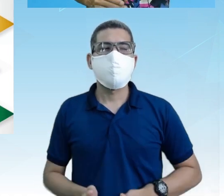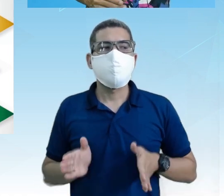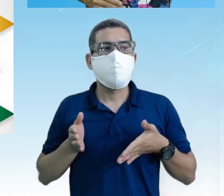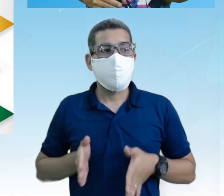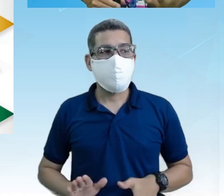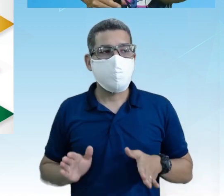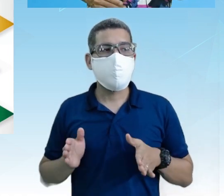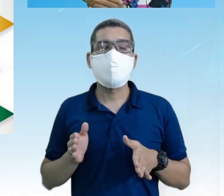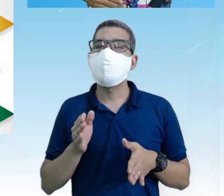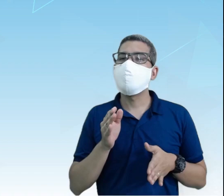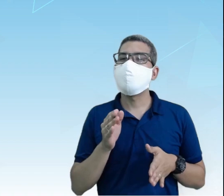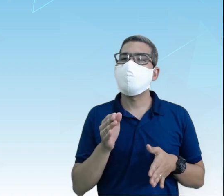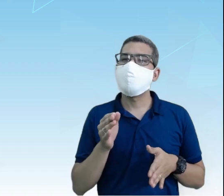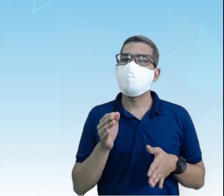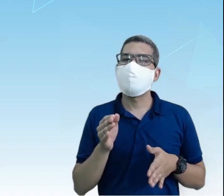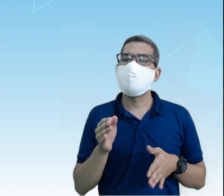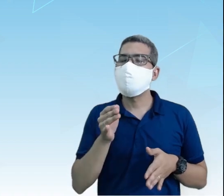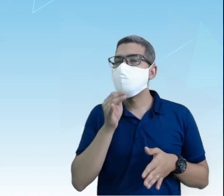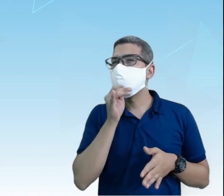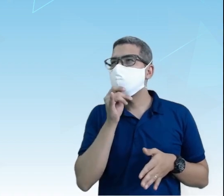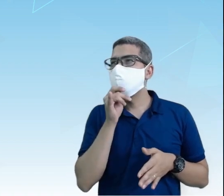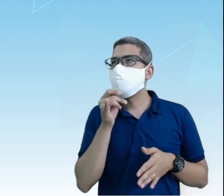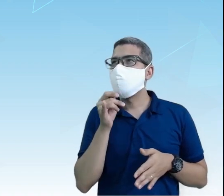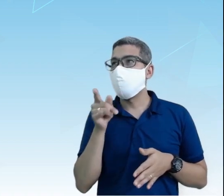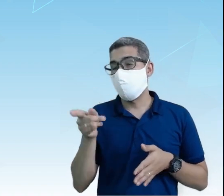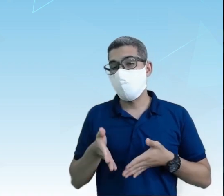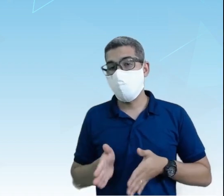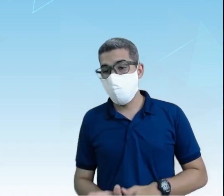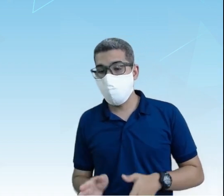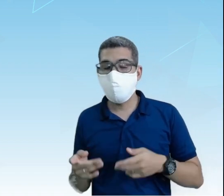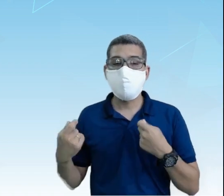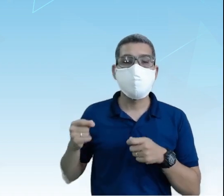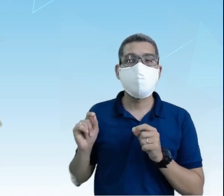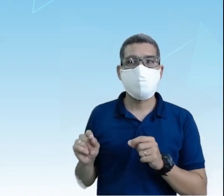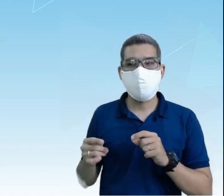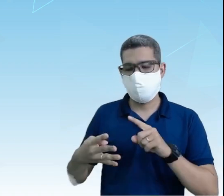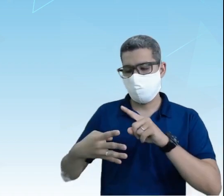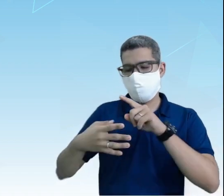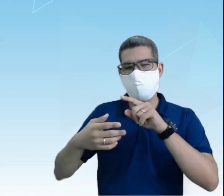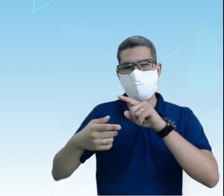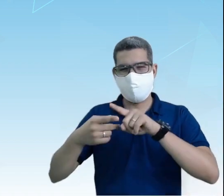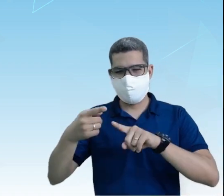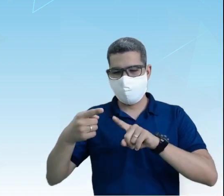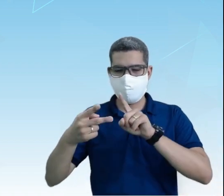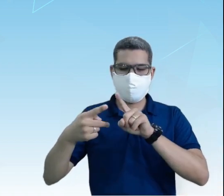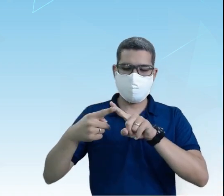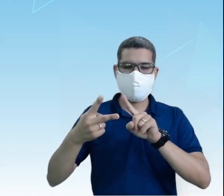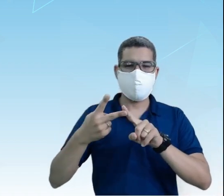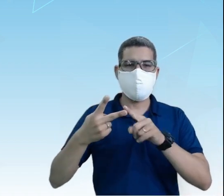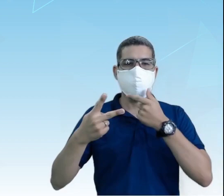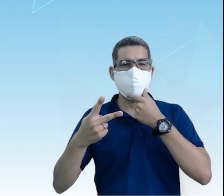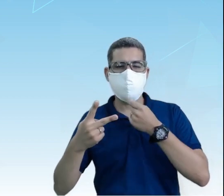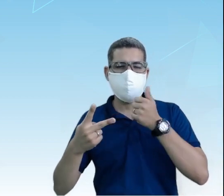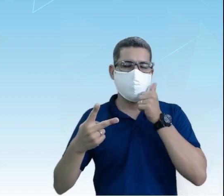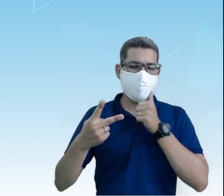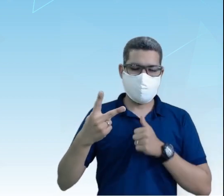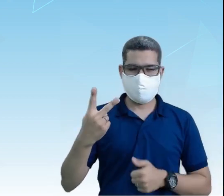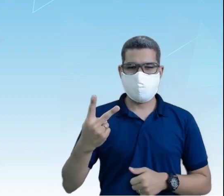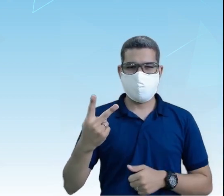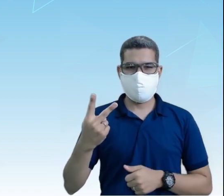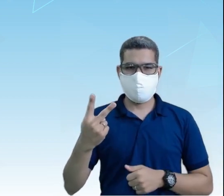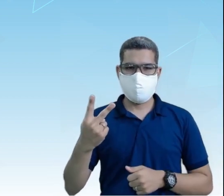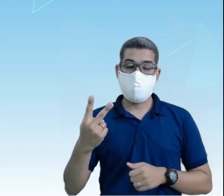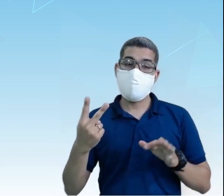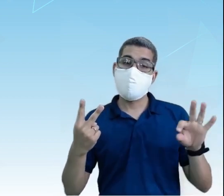que para ocorrer a reprodução é necessário ter um macho e a fêmea. Mas, no caso